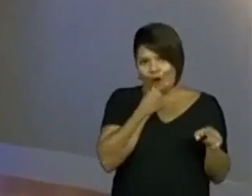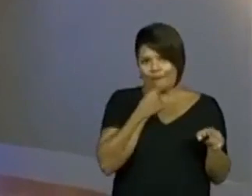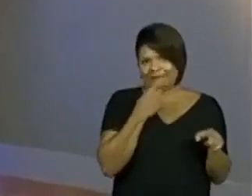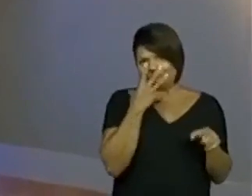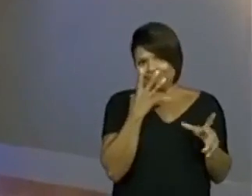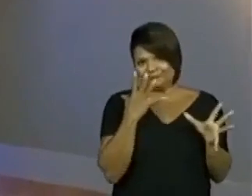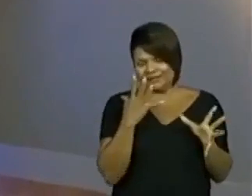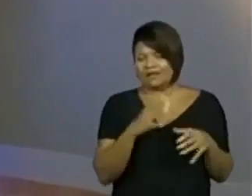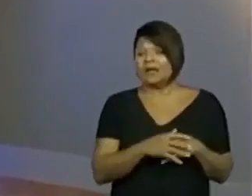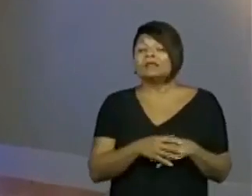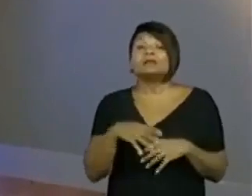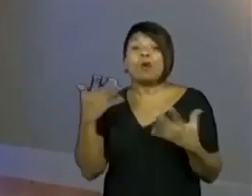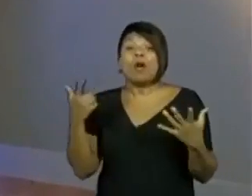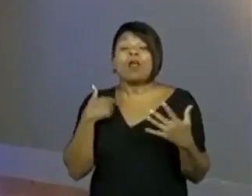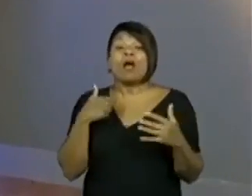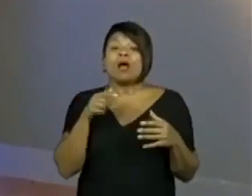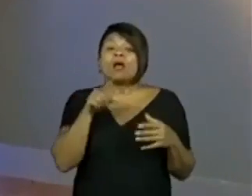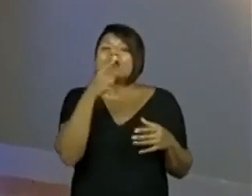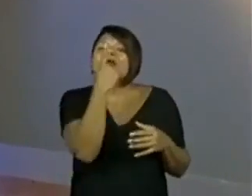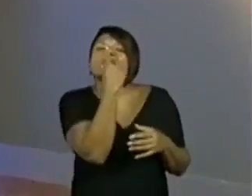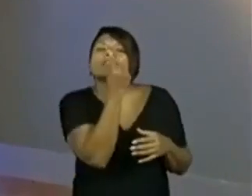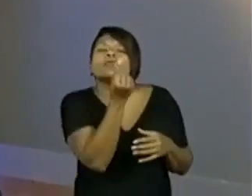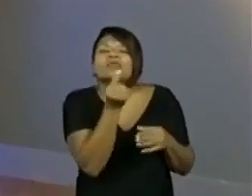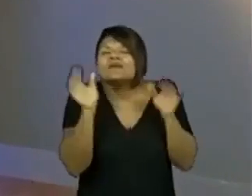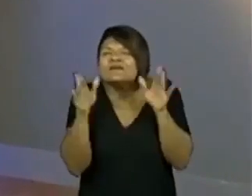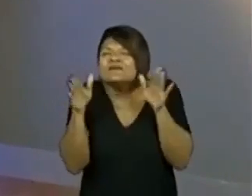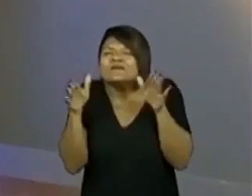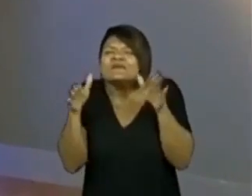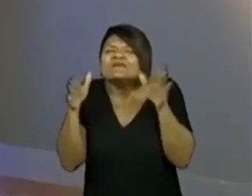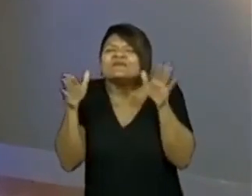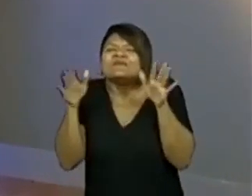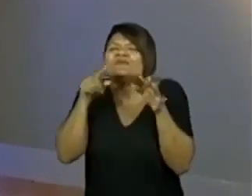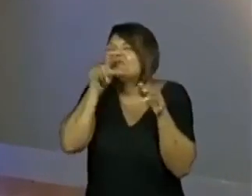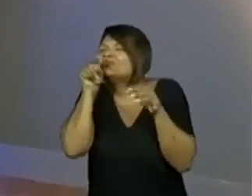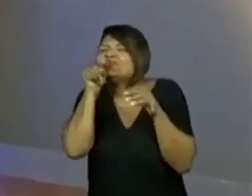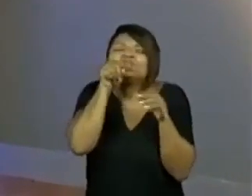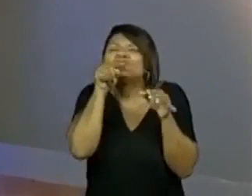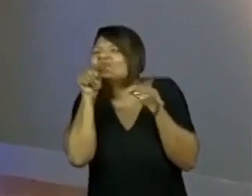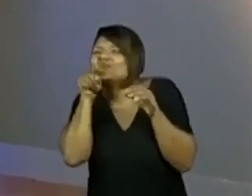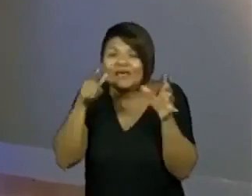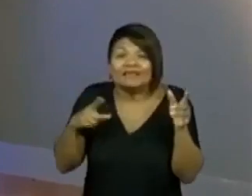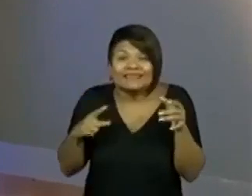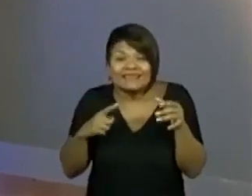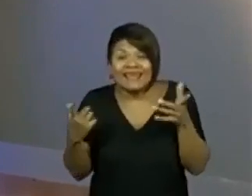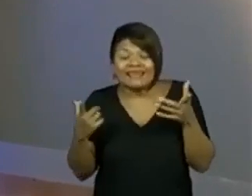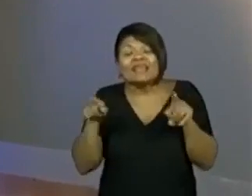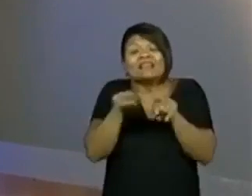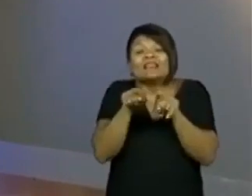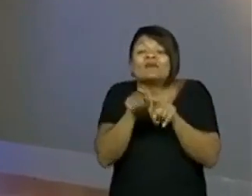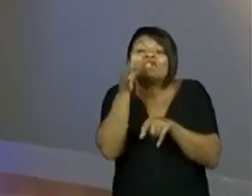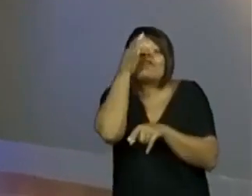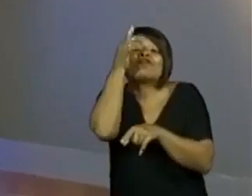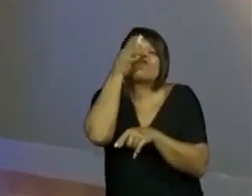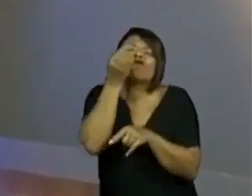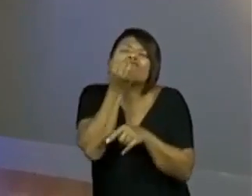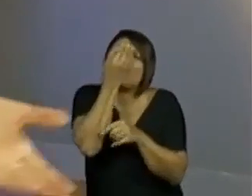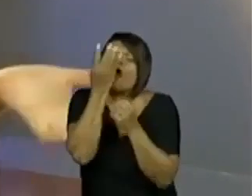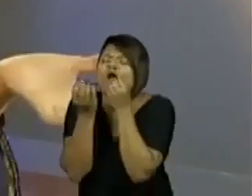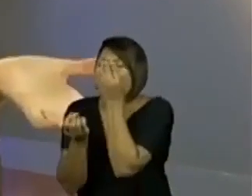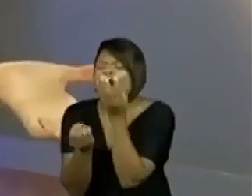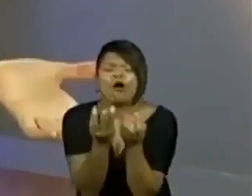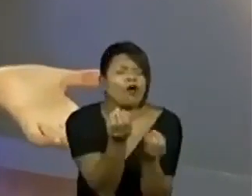o beija-flor e também flores de todas as cores e perfumes. Os bichos da